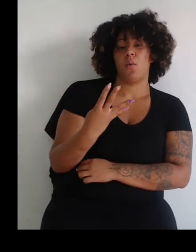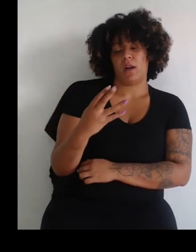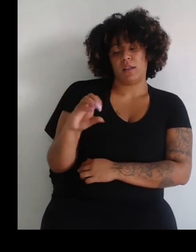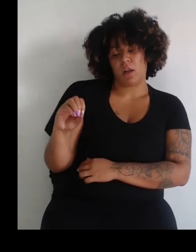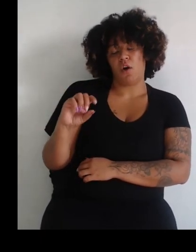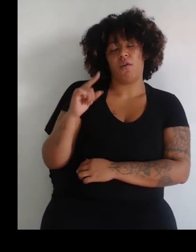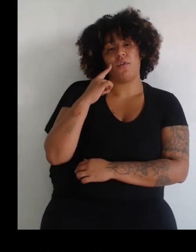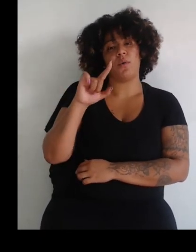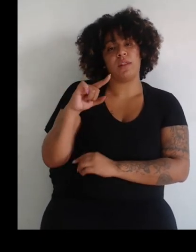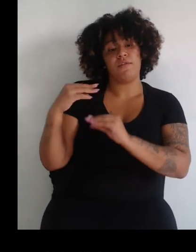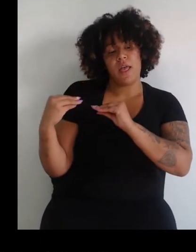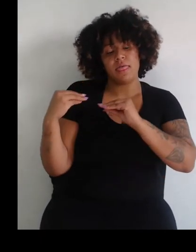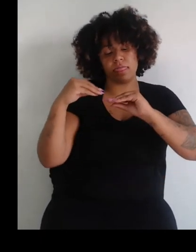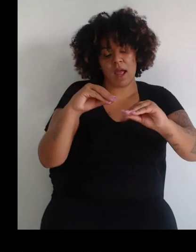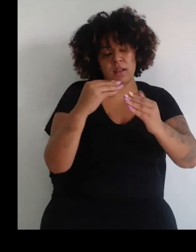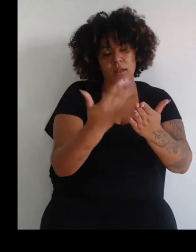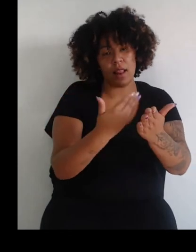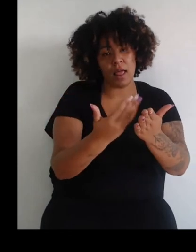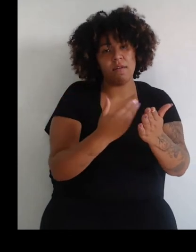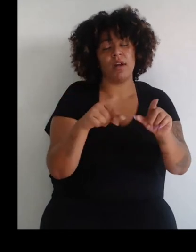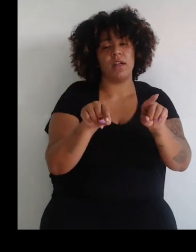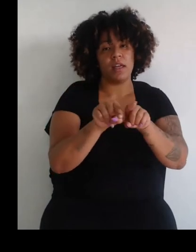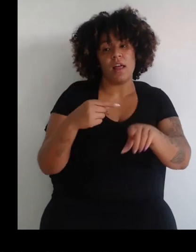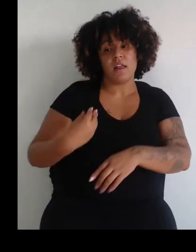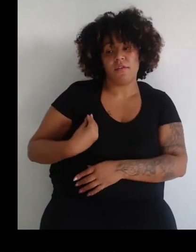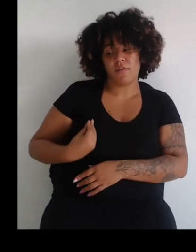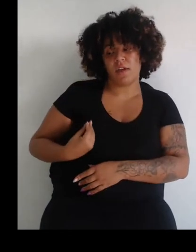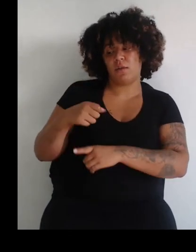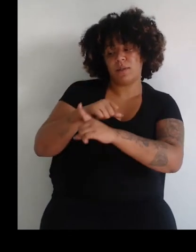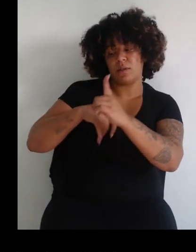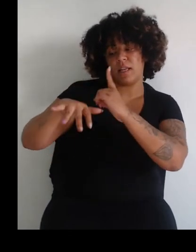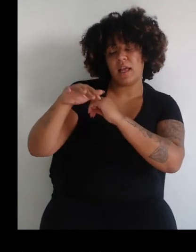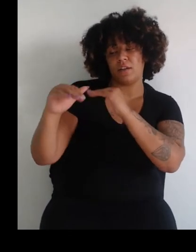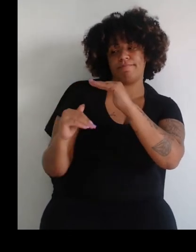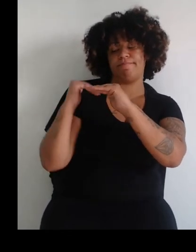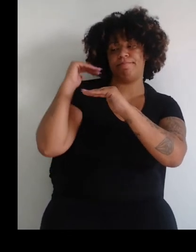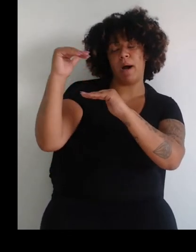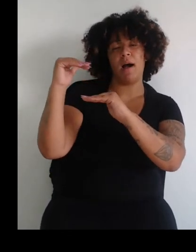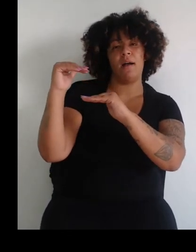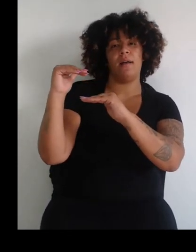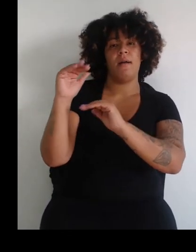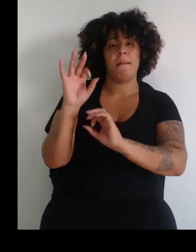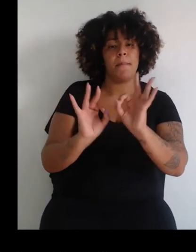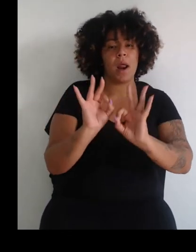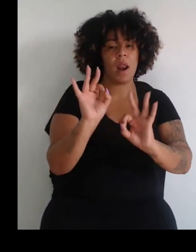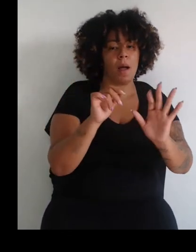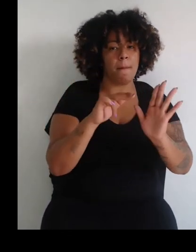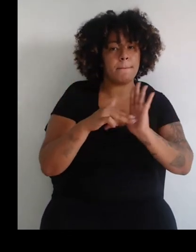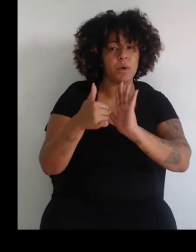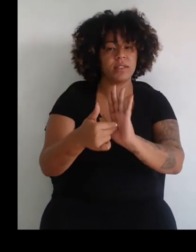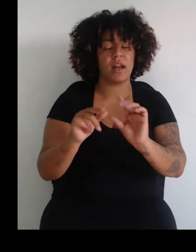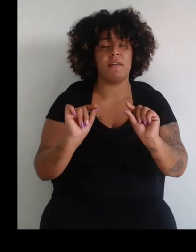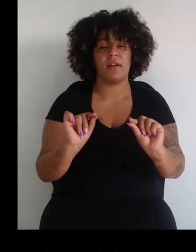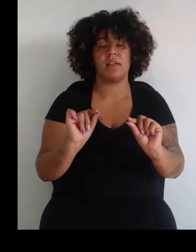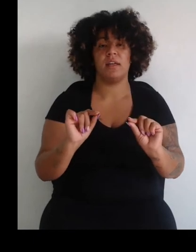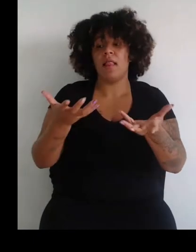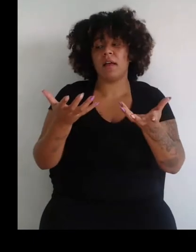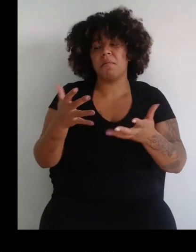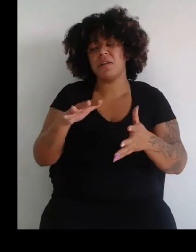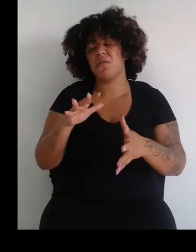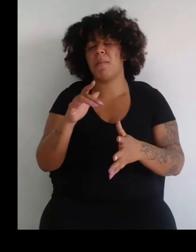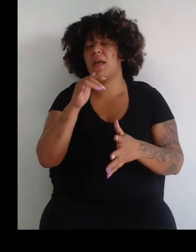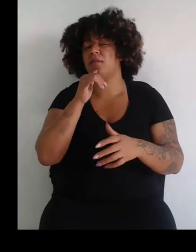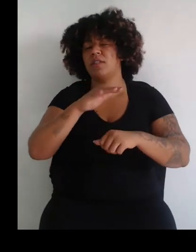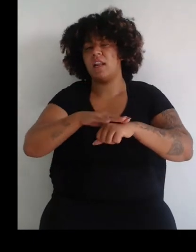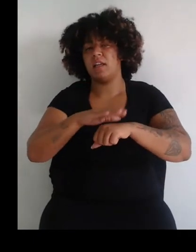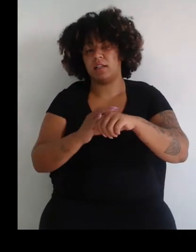parte rica de classe alta do Oeste de Londres em preparação para essa amostra bacon Pintou uma série de seis telas denominada